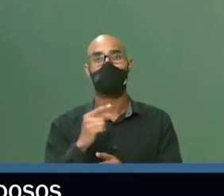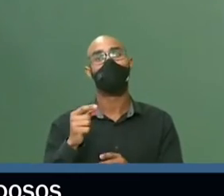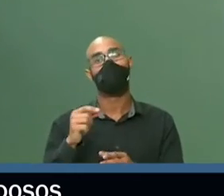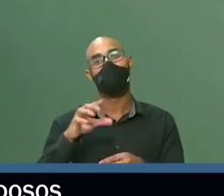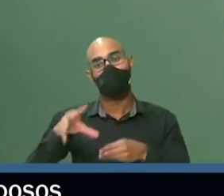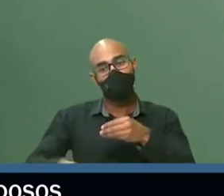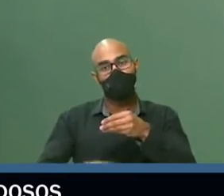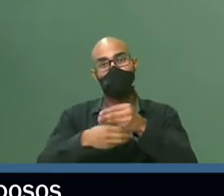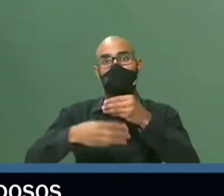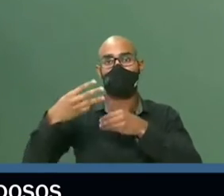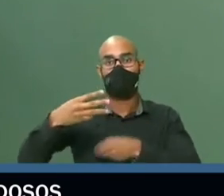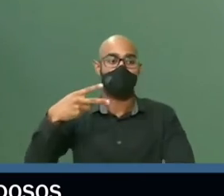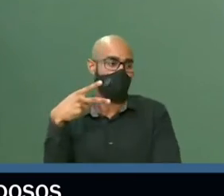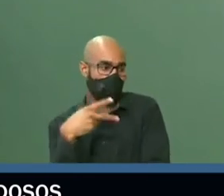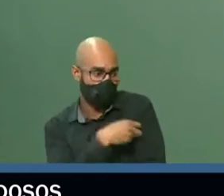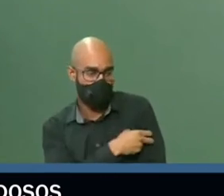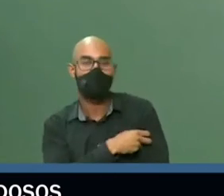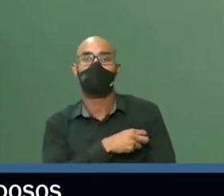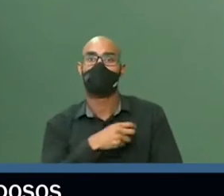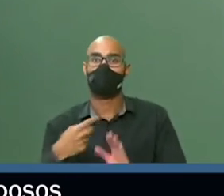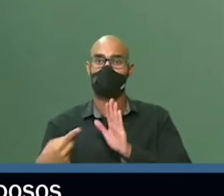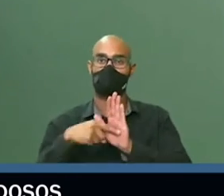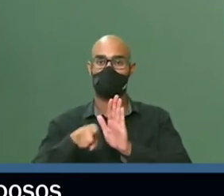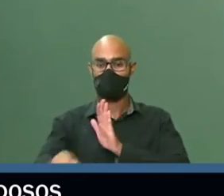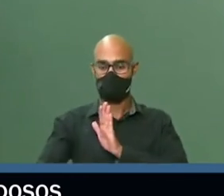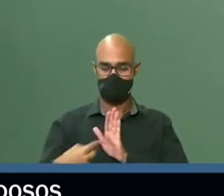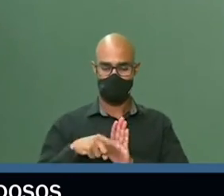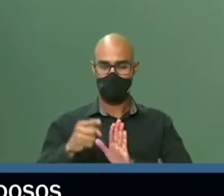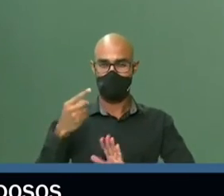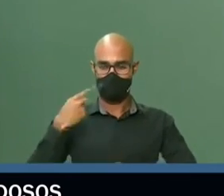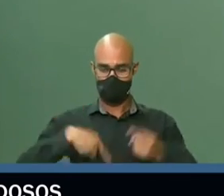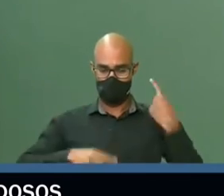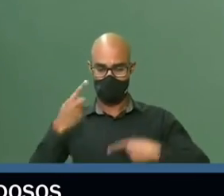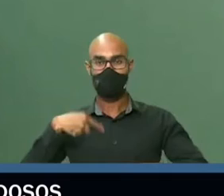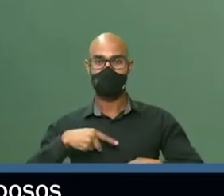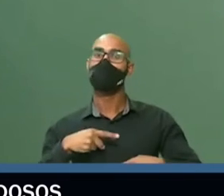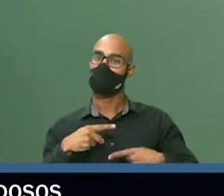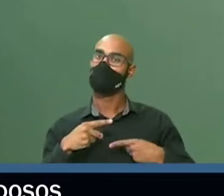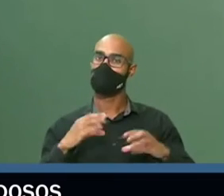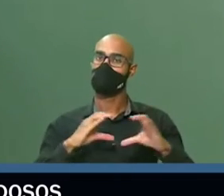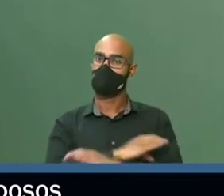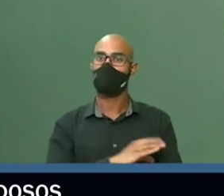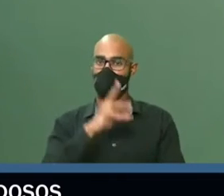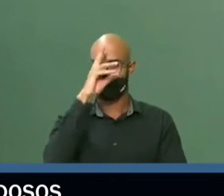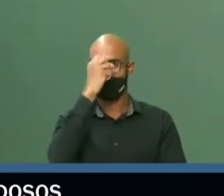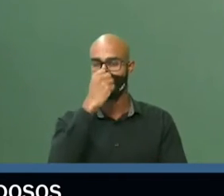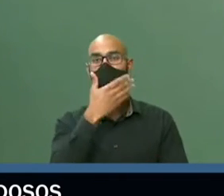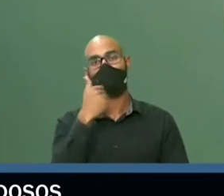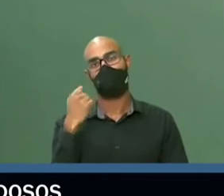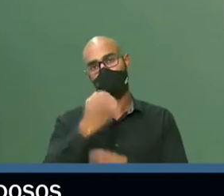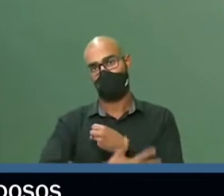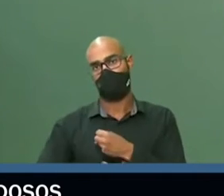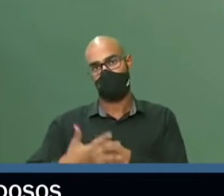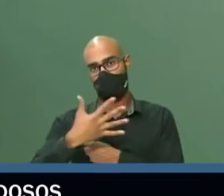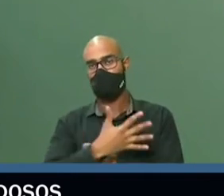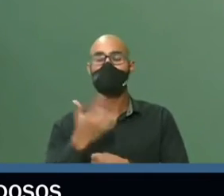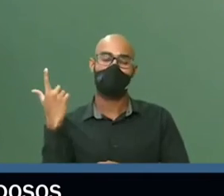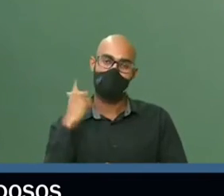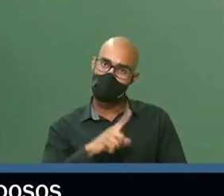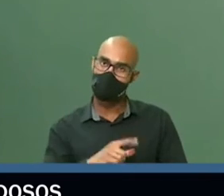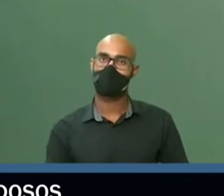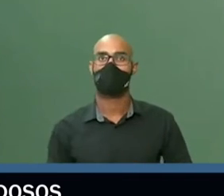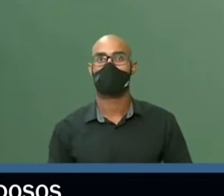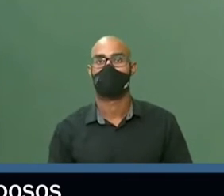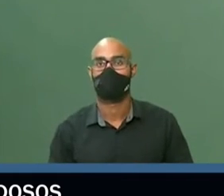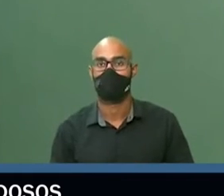vai triplicar ou quintuplicar essa resposta imunológica com essa dose de reforço